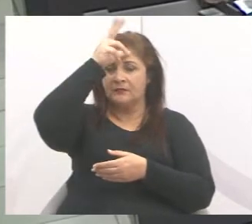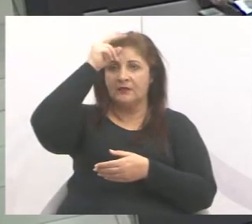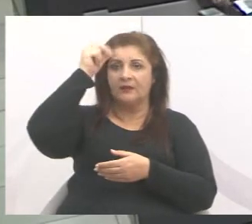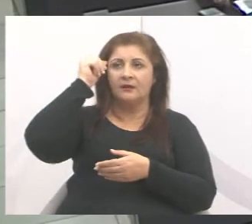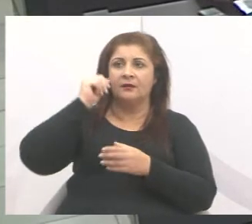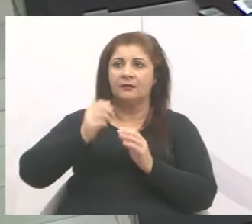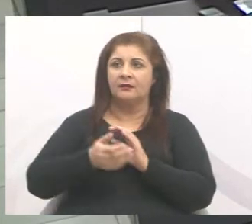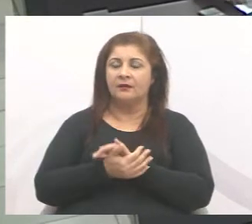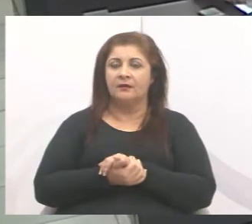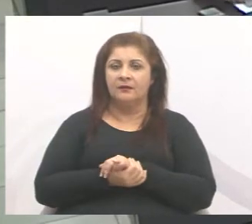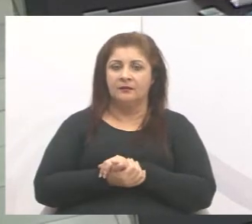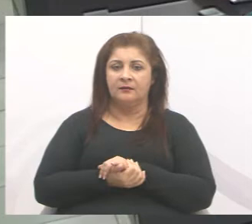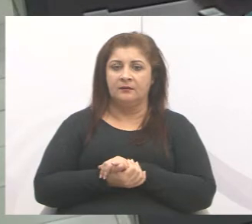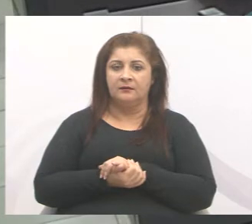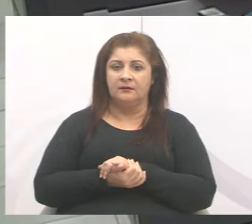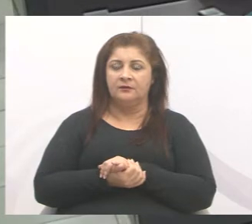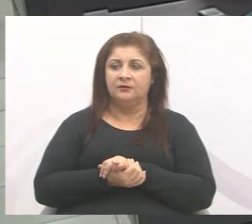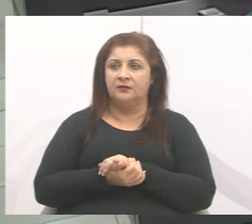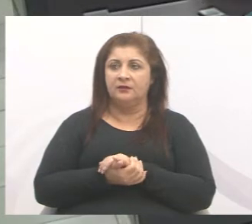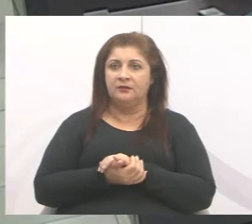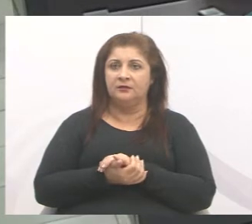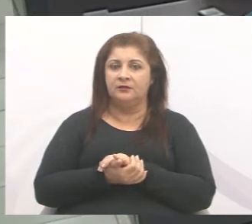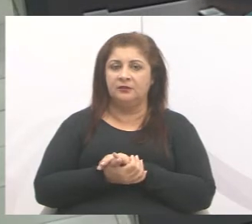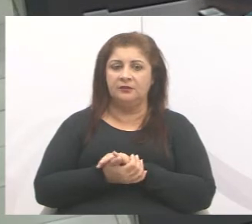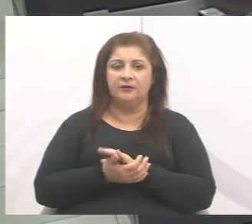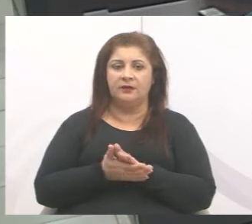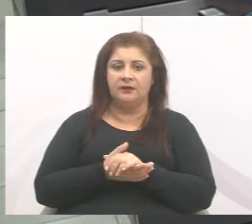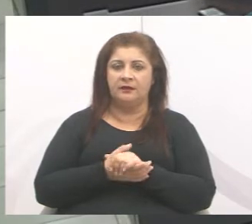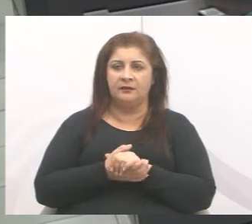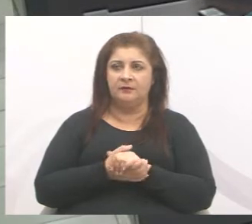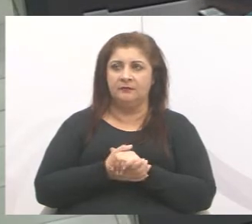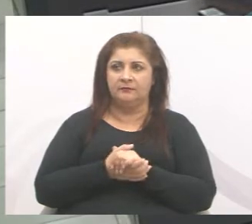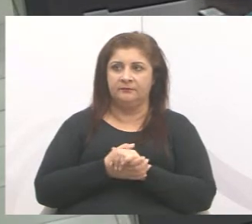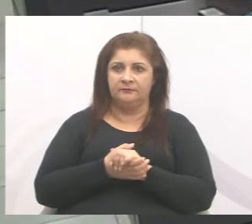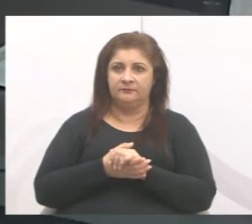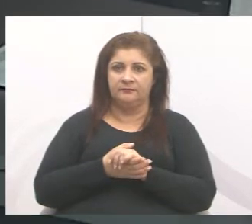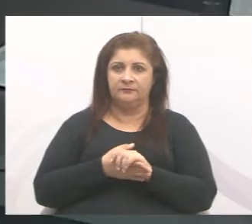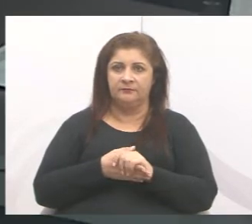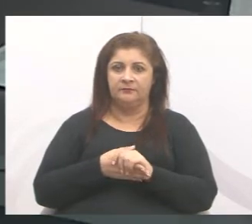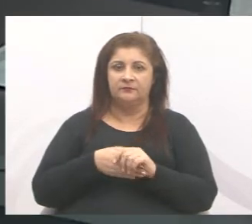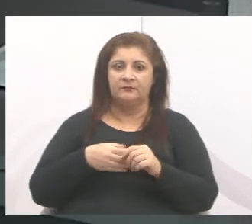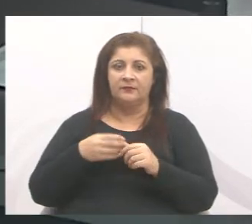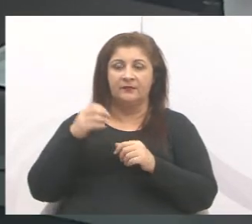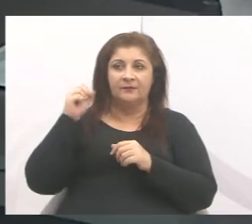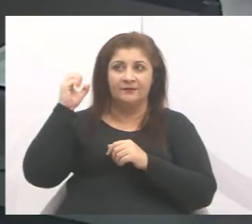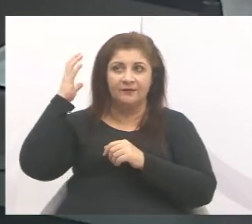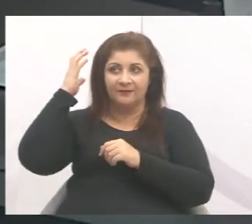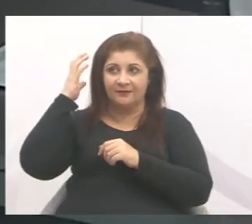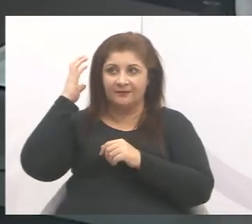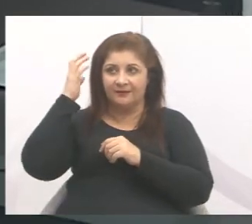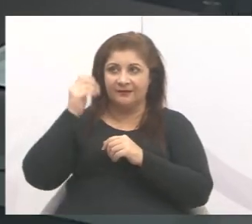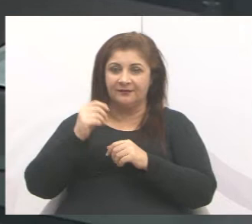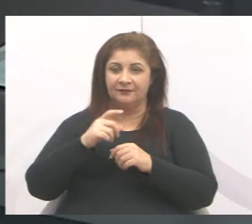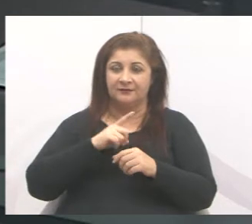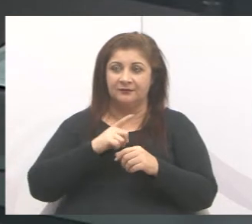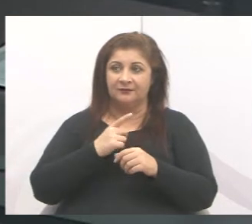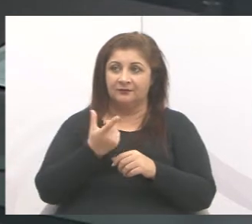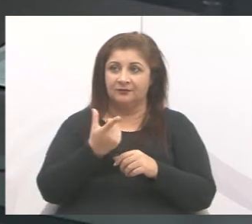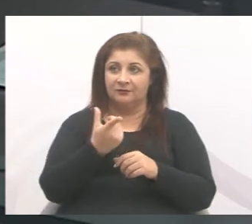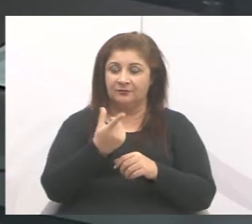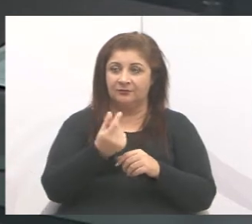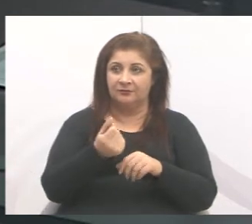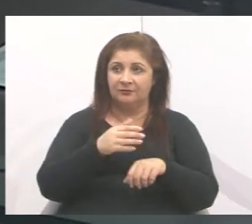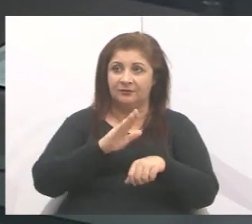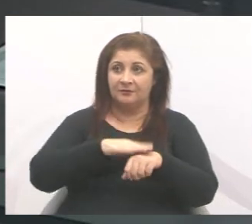Eu acompanhei uma entrevista que ele deu na Rádio Mensagem com relação aos professores, e havia um excedente do orçamento de